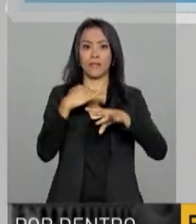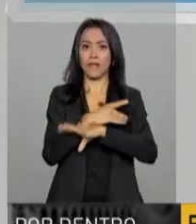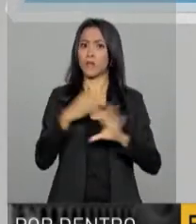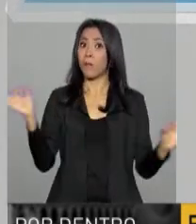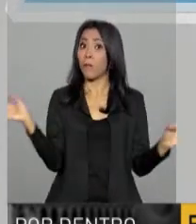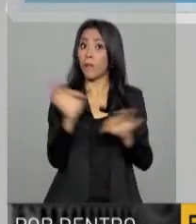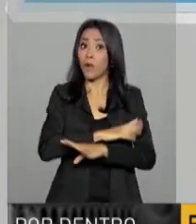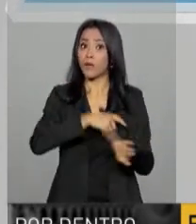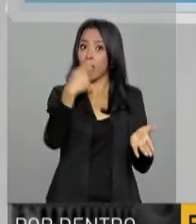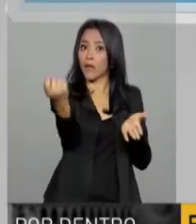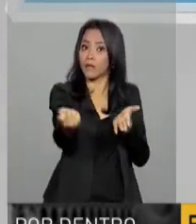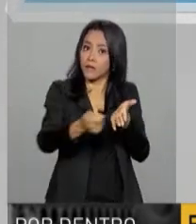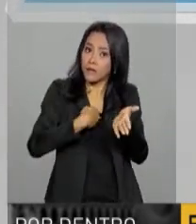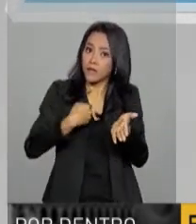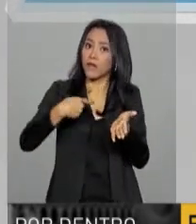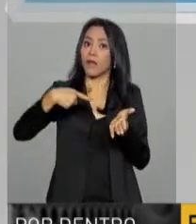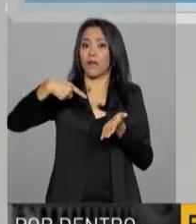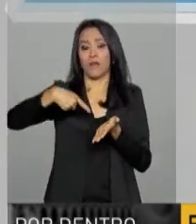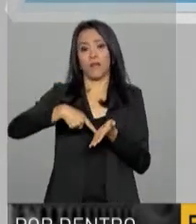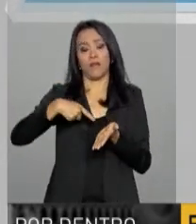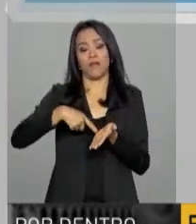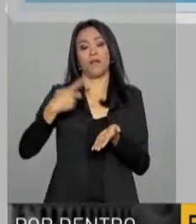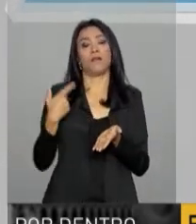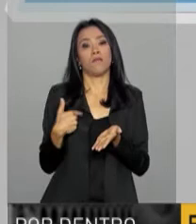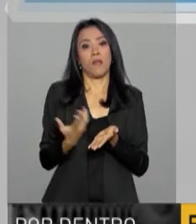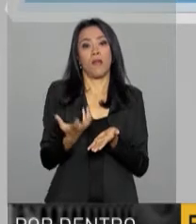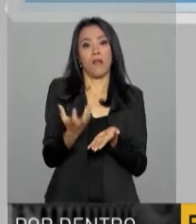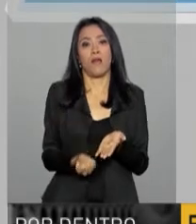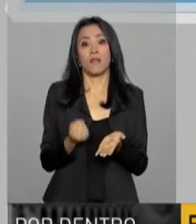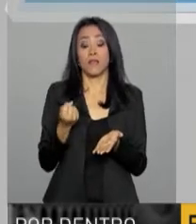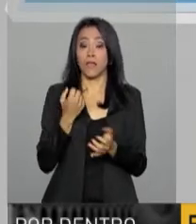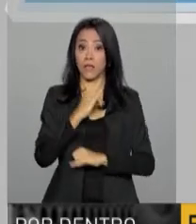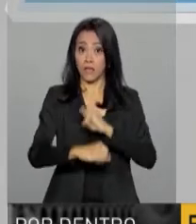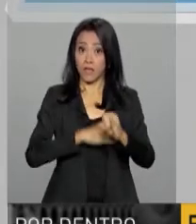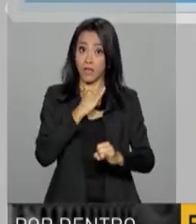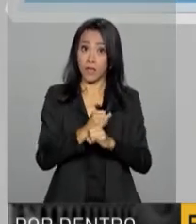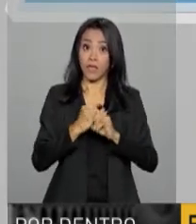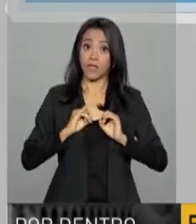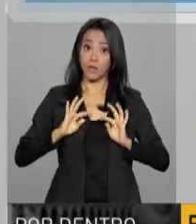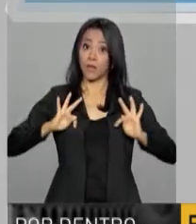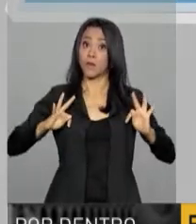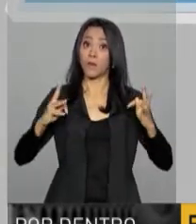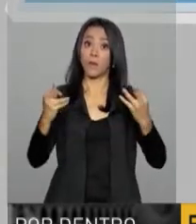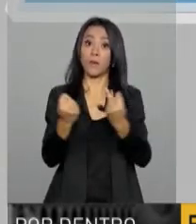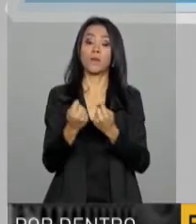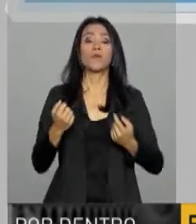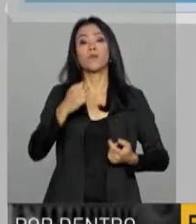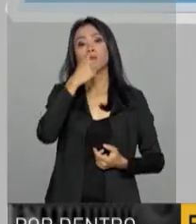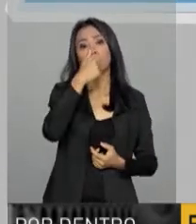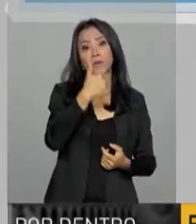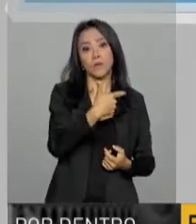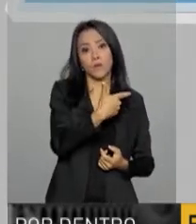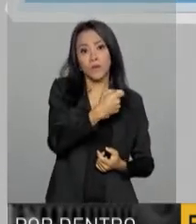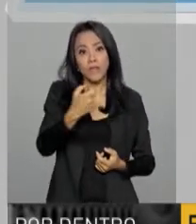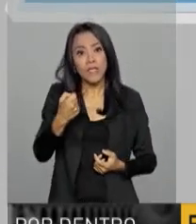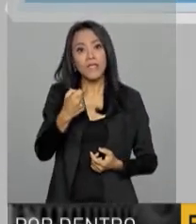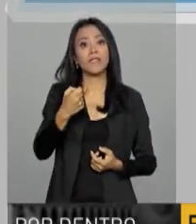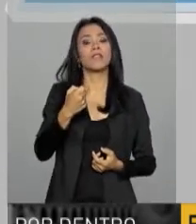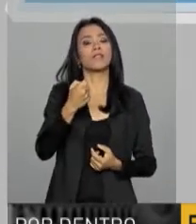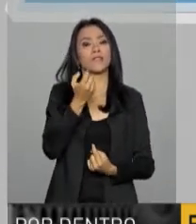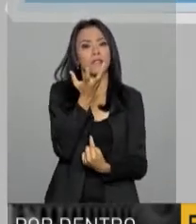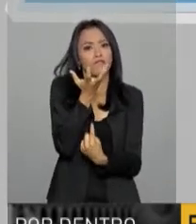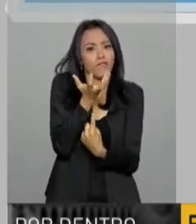termo de adesão ao programa internet para todos que prevê por exemplo 200 instalações de antenas por